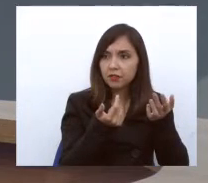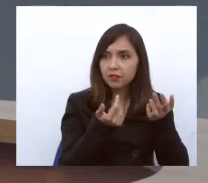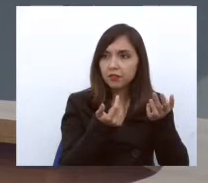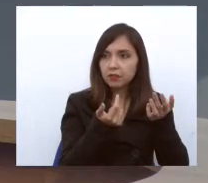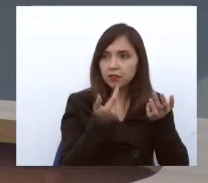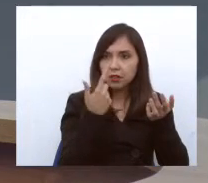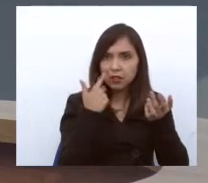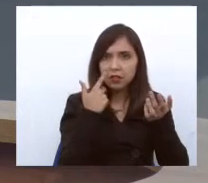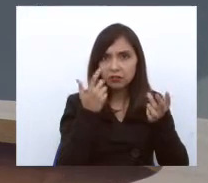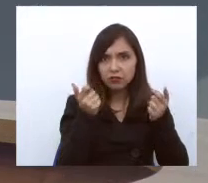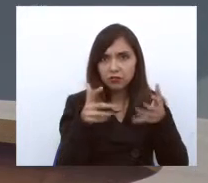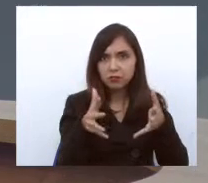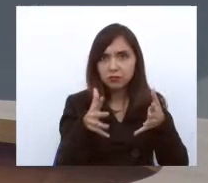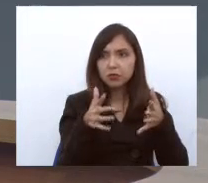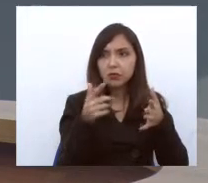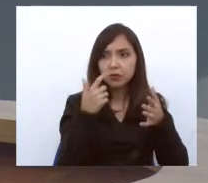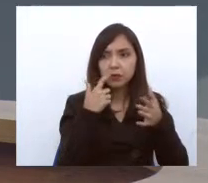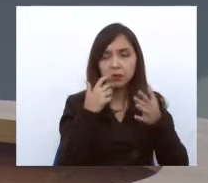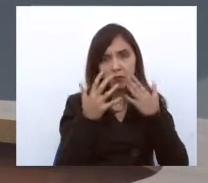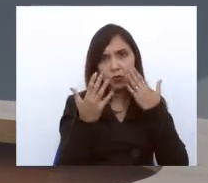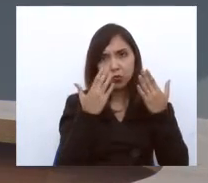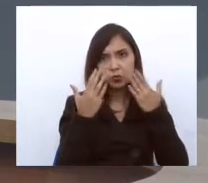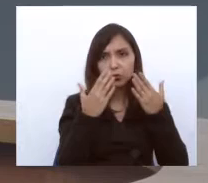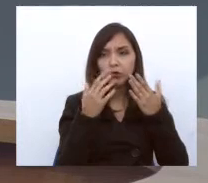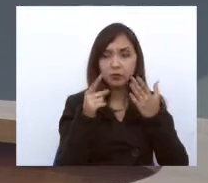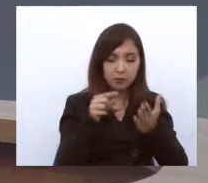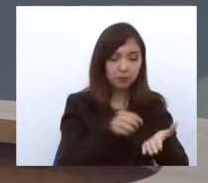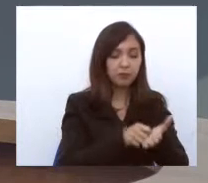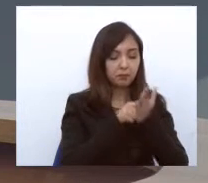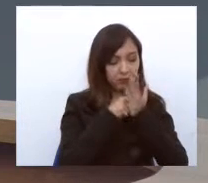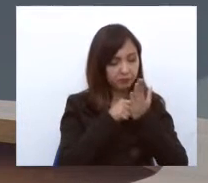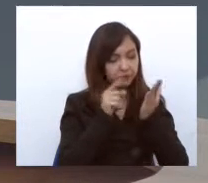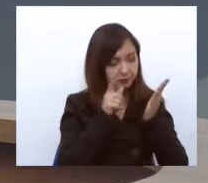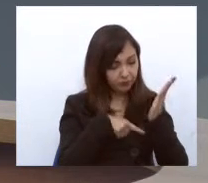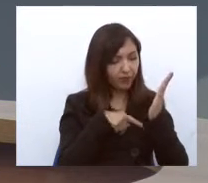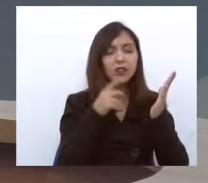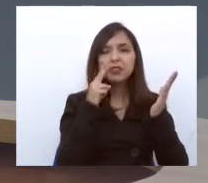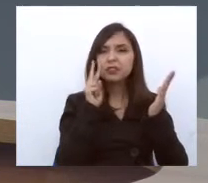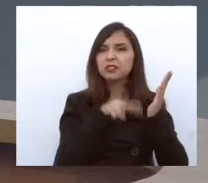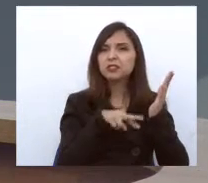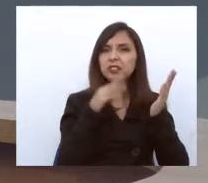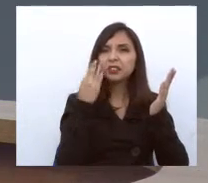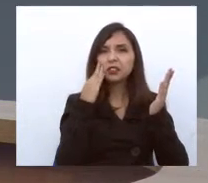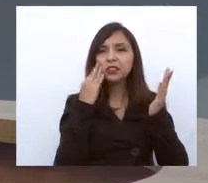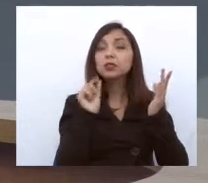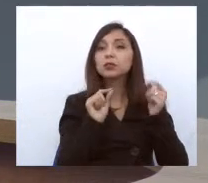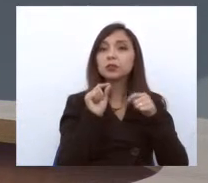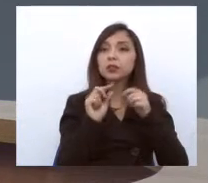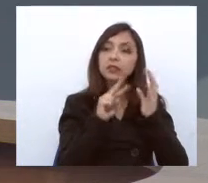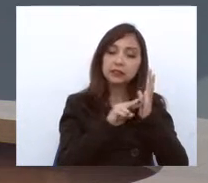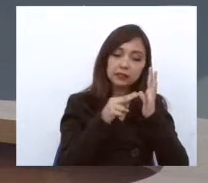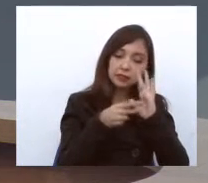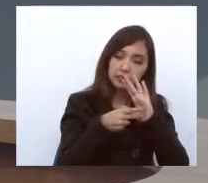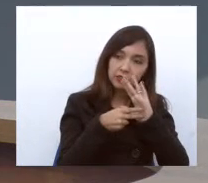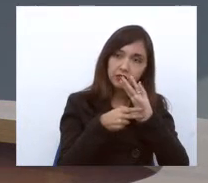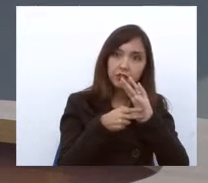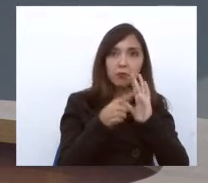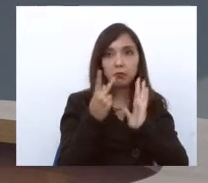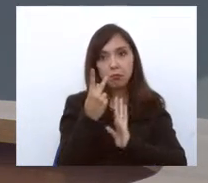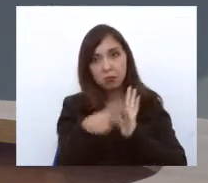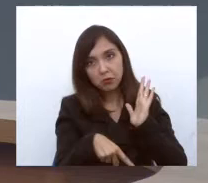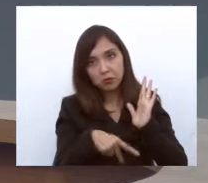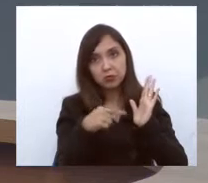A consulta está aqui grafinha, então me deixou em dúvida. Por isso que eu vim pegar o projeto e eu estou vendo que é o que eu tinha entendido. Significa... O